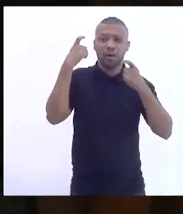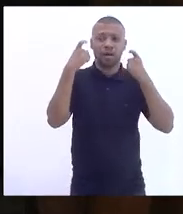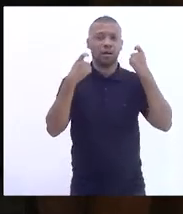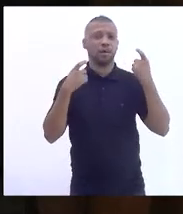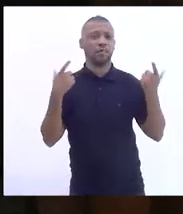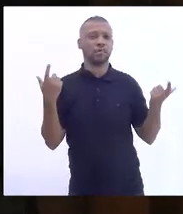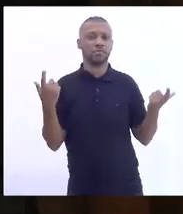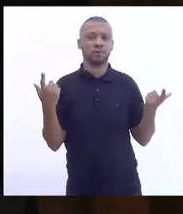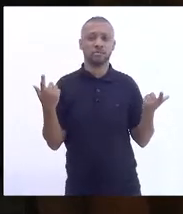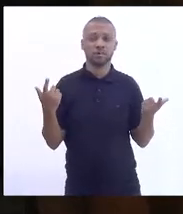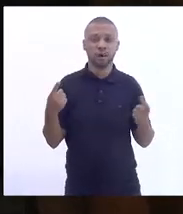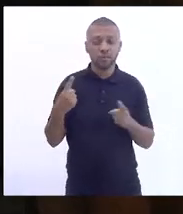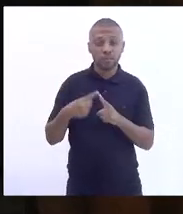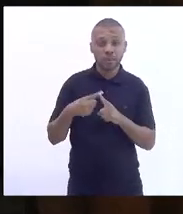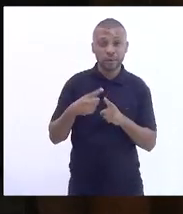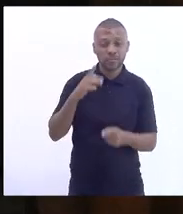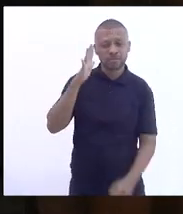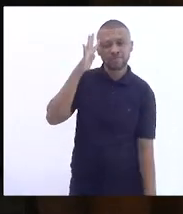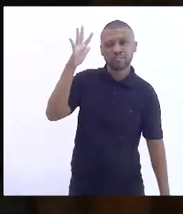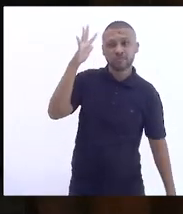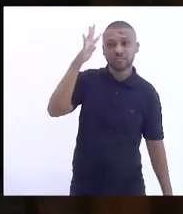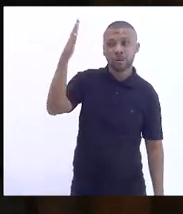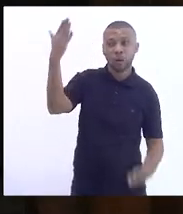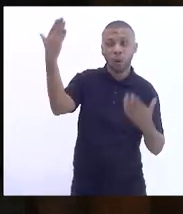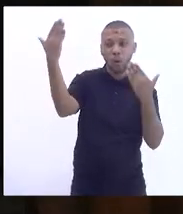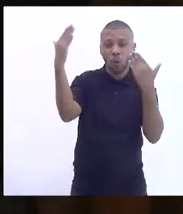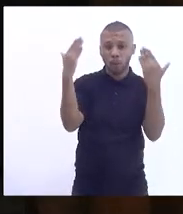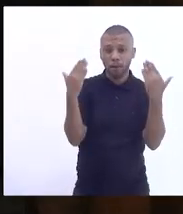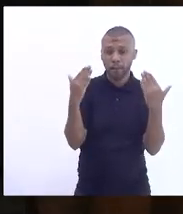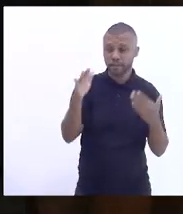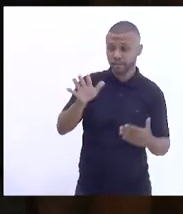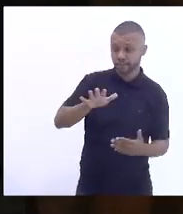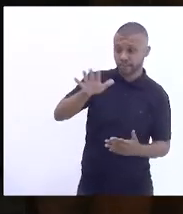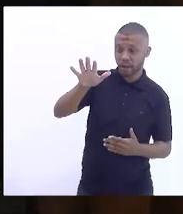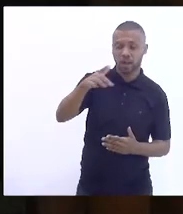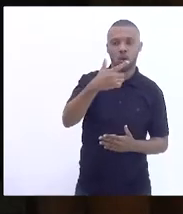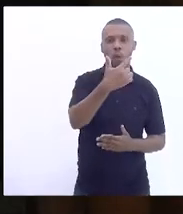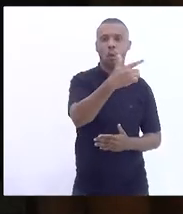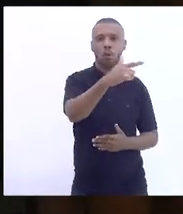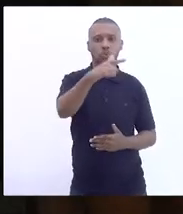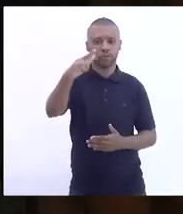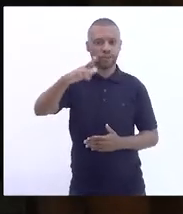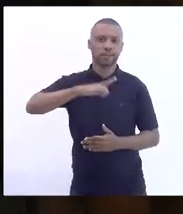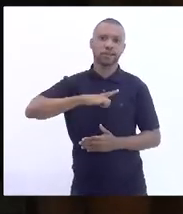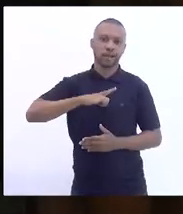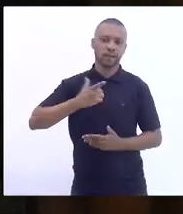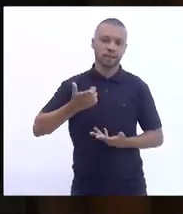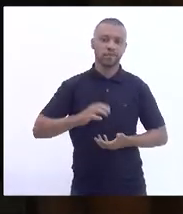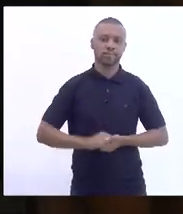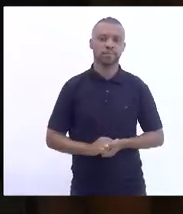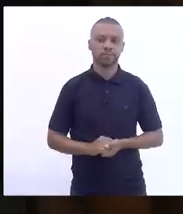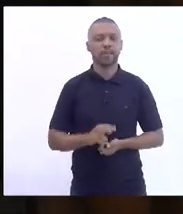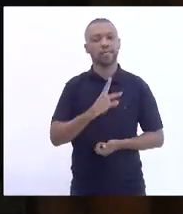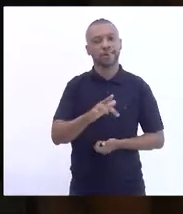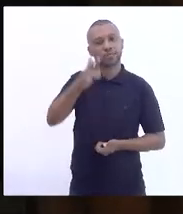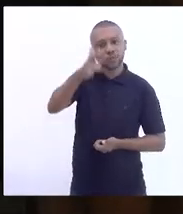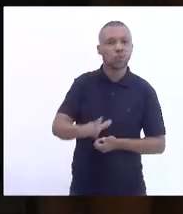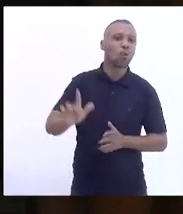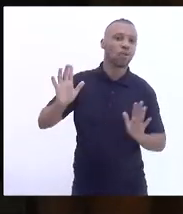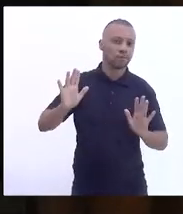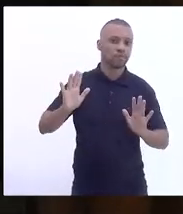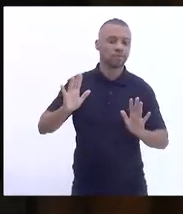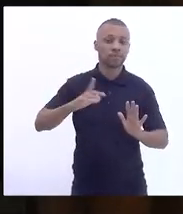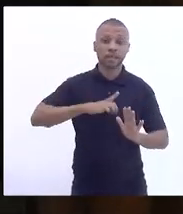porque isso com pra ver e outras favelas vai ver mais vai ver mais para ver mais